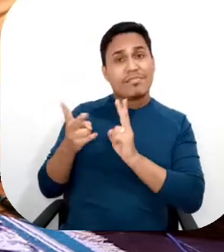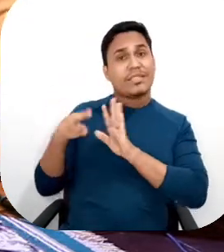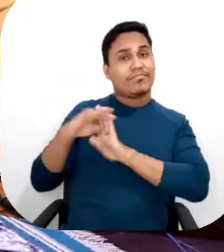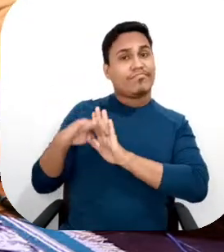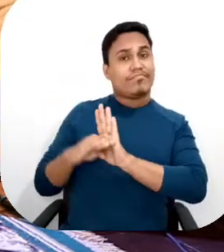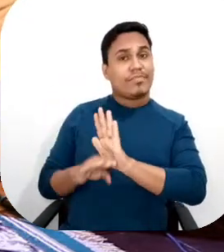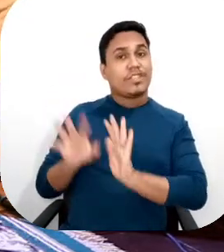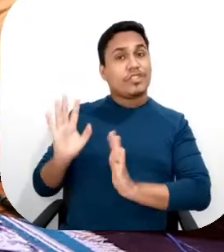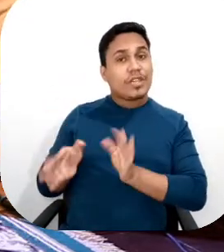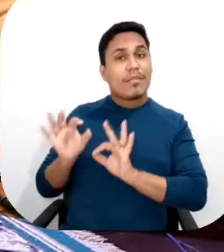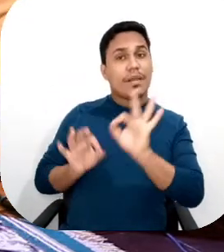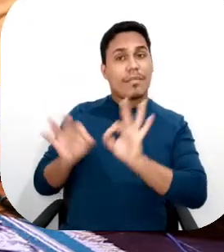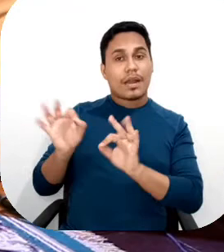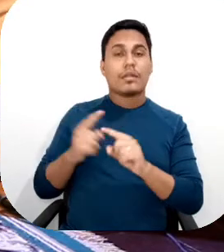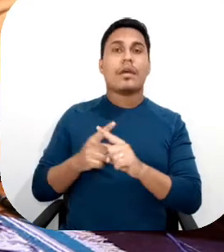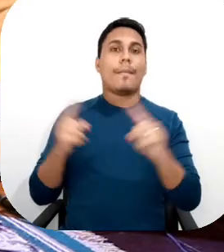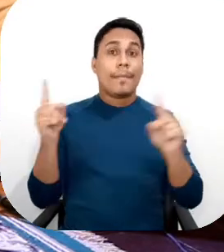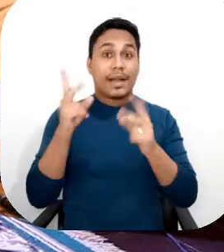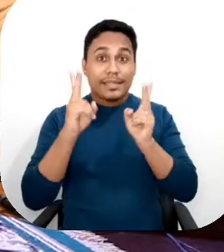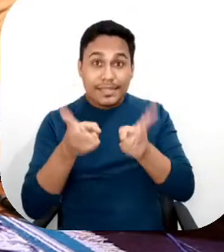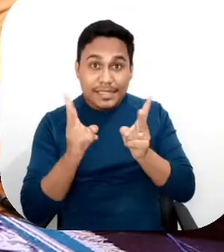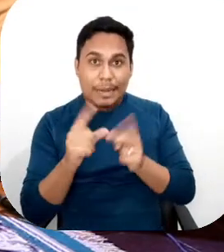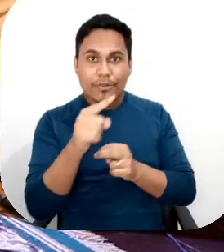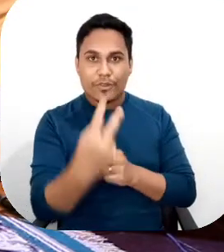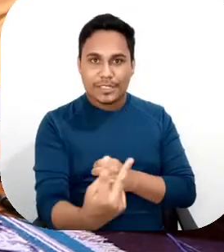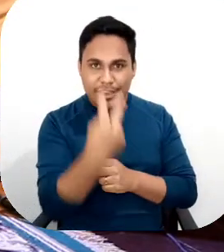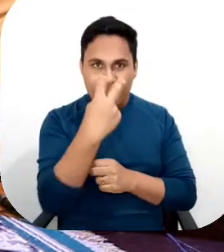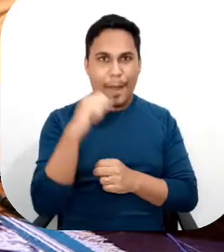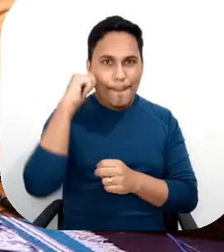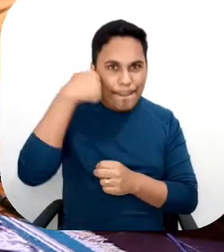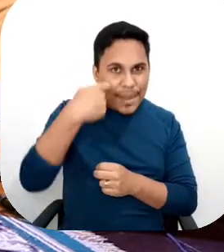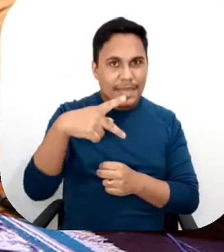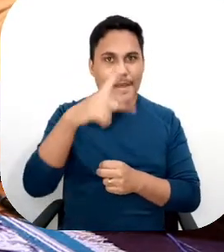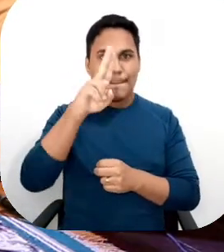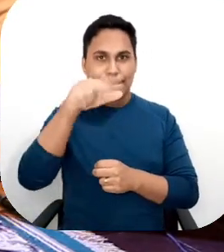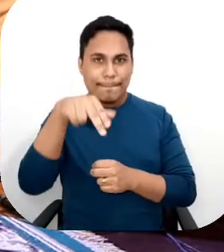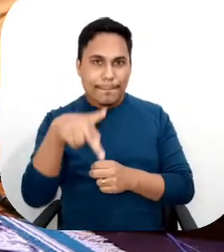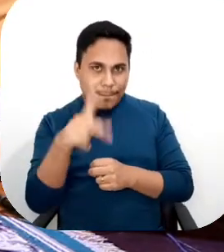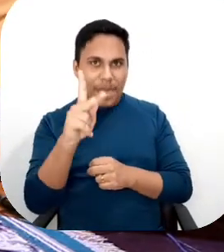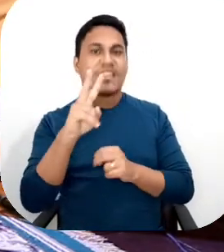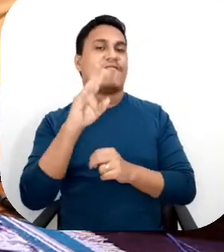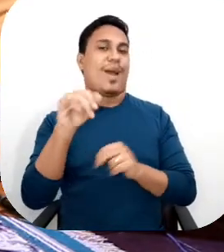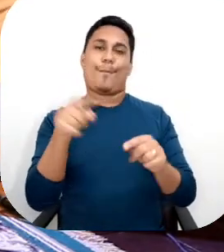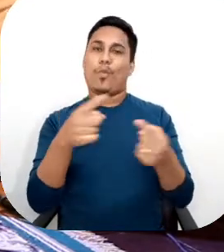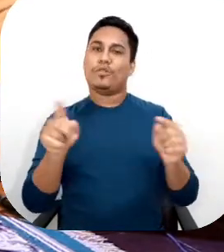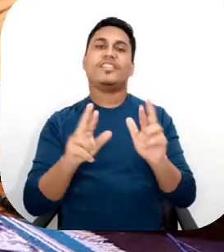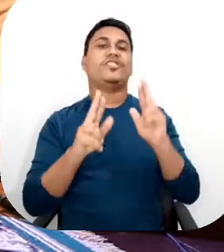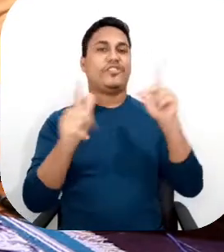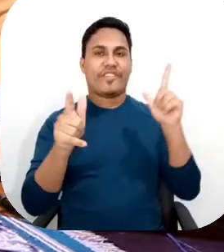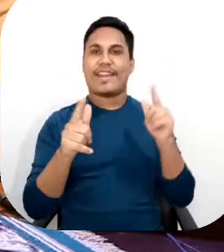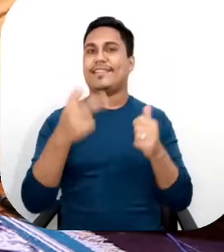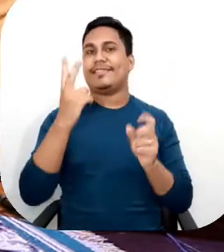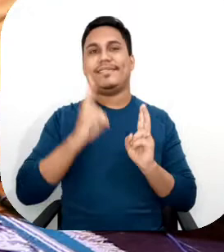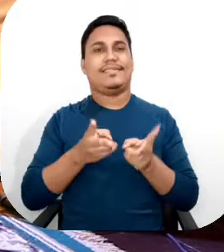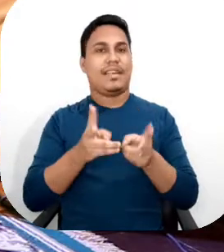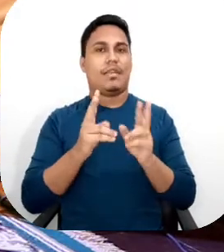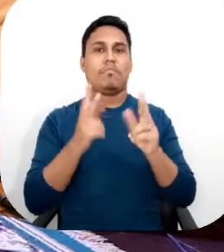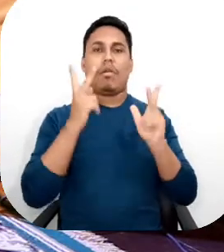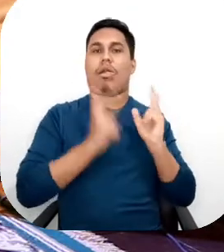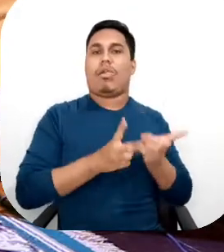é o Preta Punk. Mas eu vou dizer para vocês, toda vida que você vê Preta Punk, pode ir lá ver que vai ser uma coisa diferente. Não é repetido.